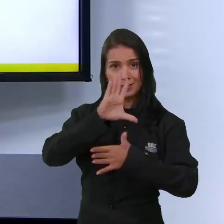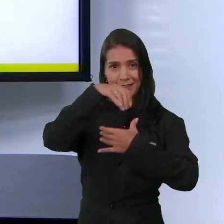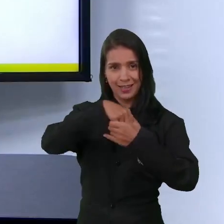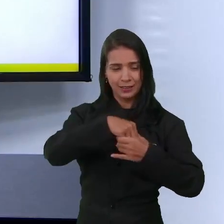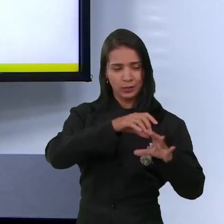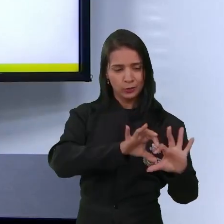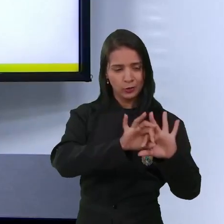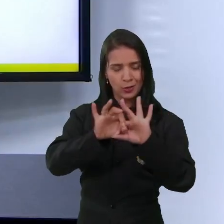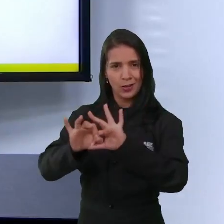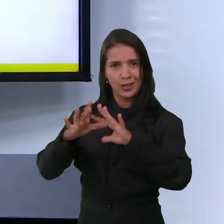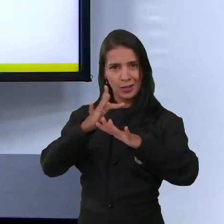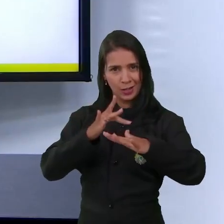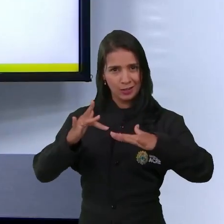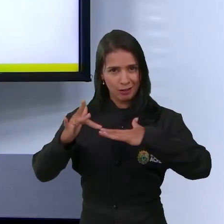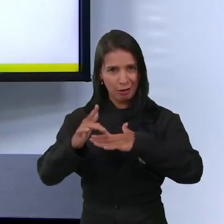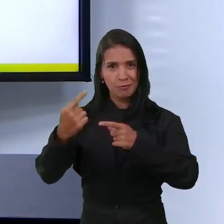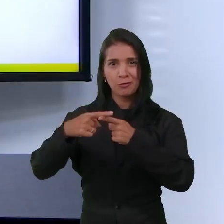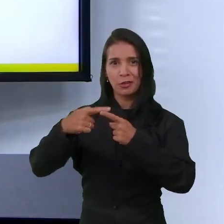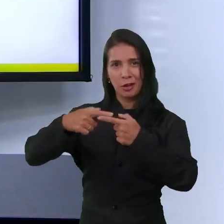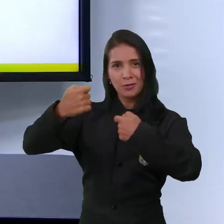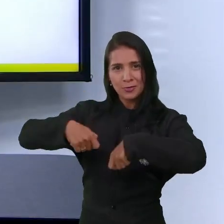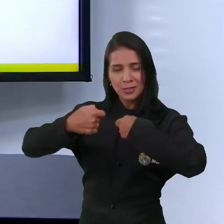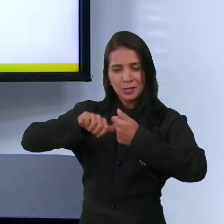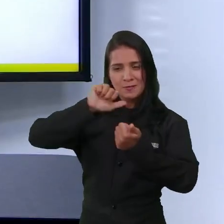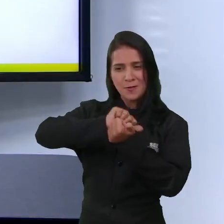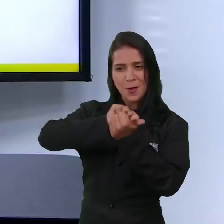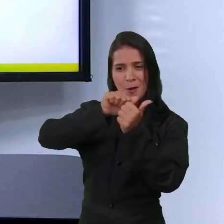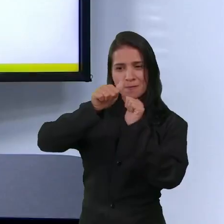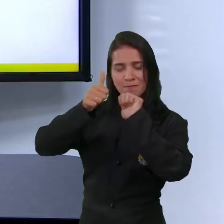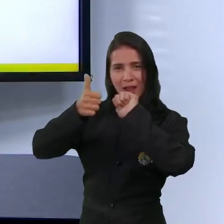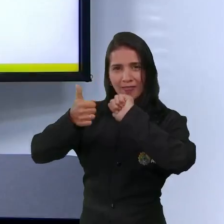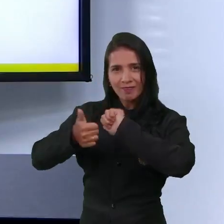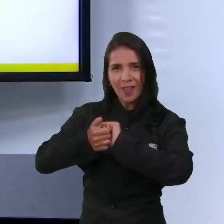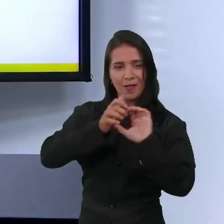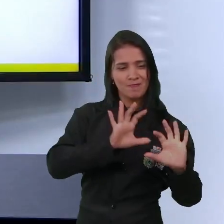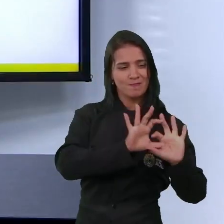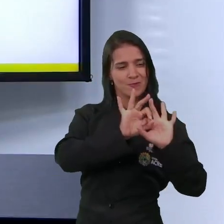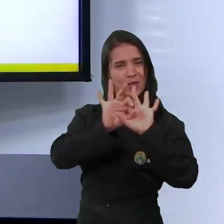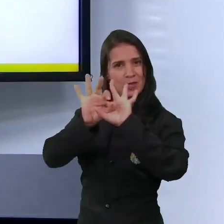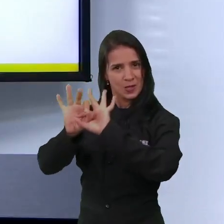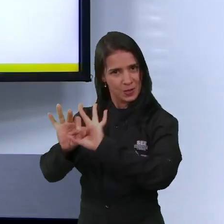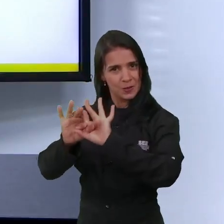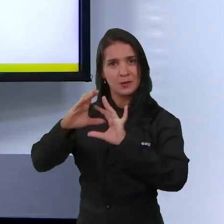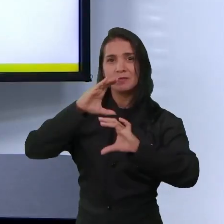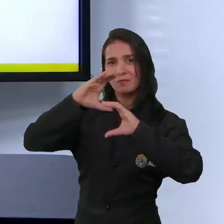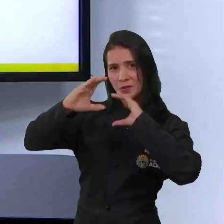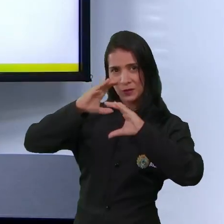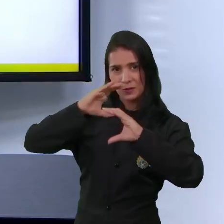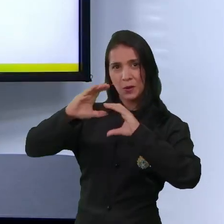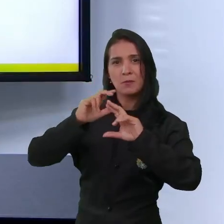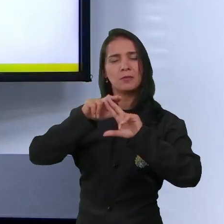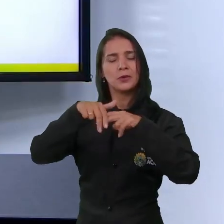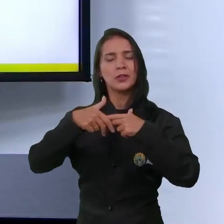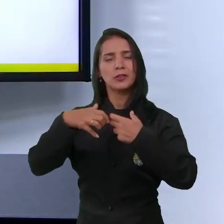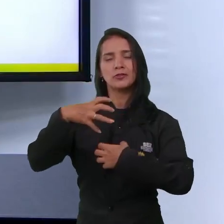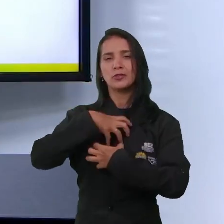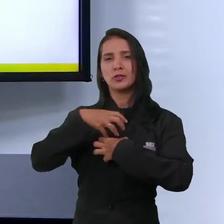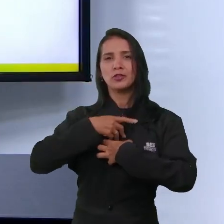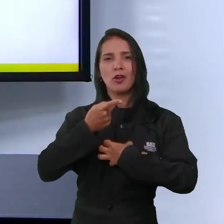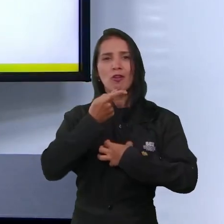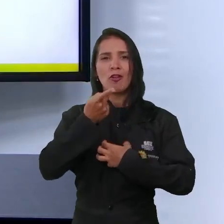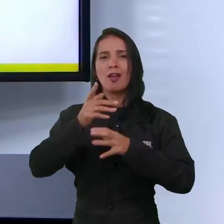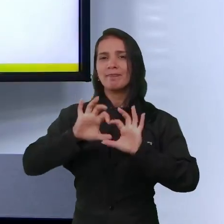que está enunciando ali, ela precisa se adequar ao contexto que ela está comunicando. Então fala-se ali de um jeito